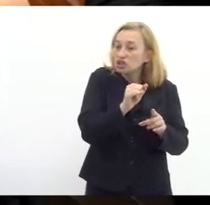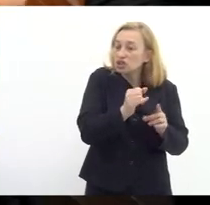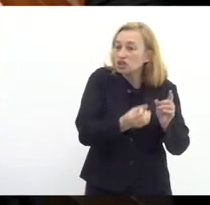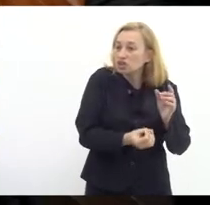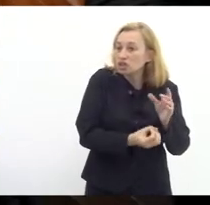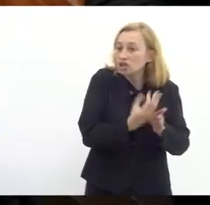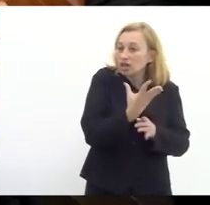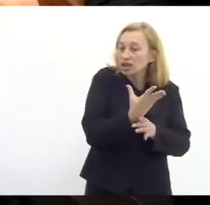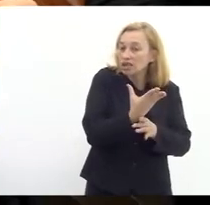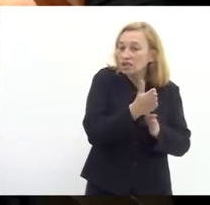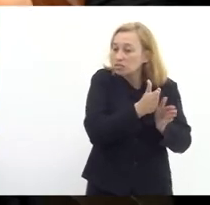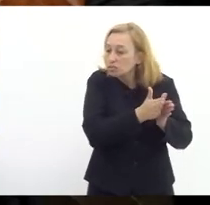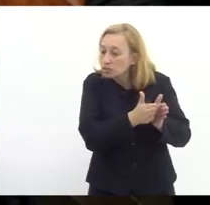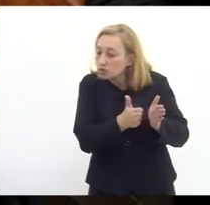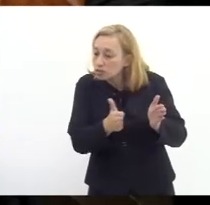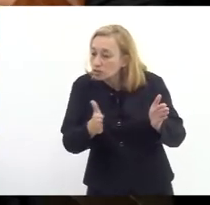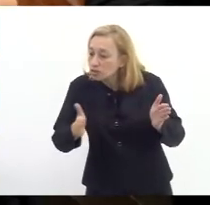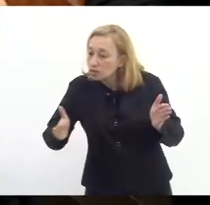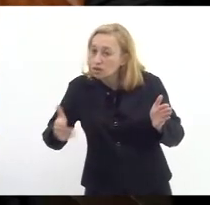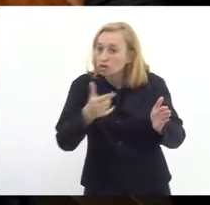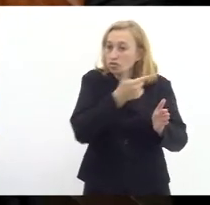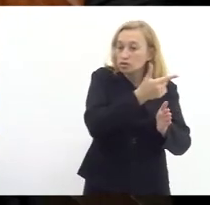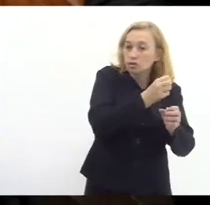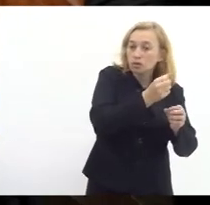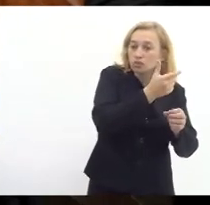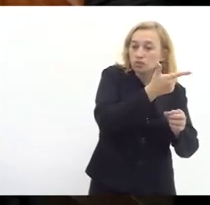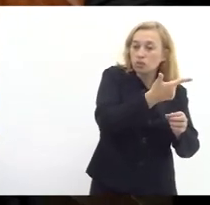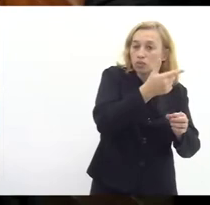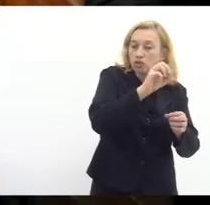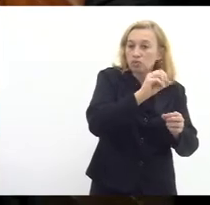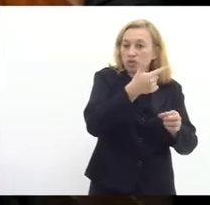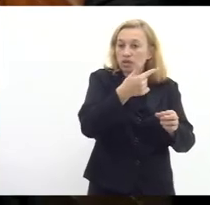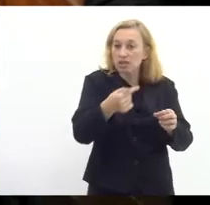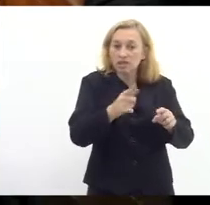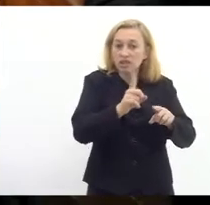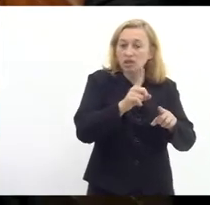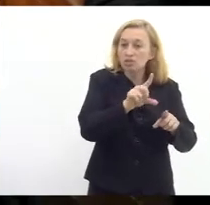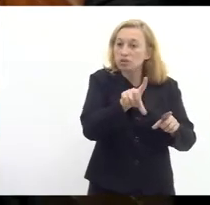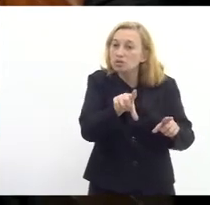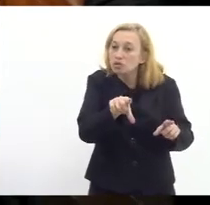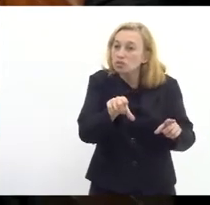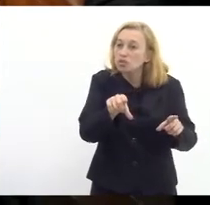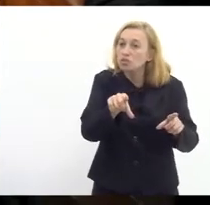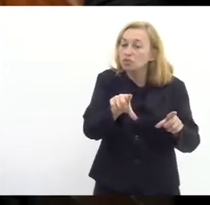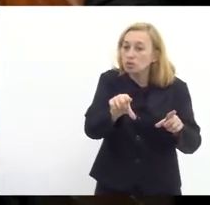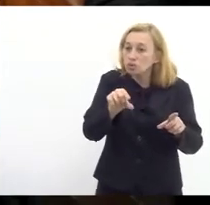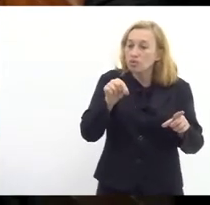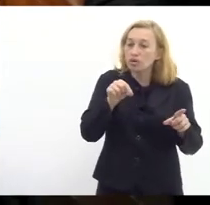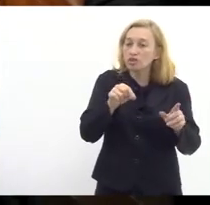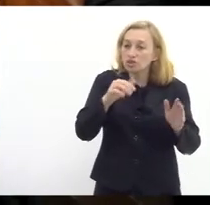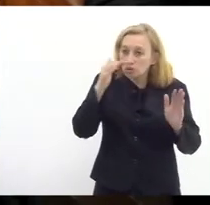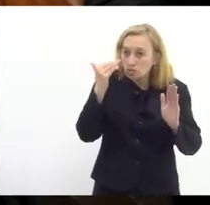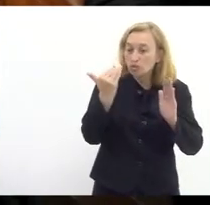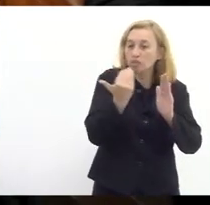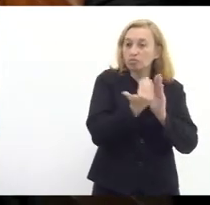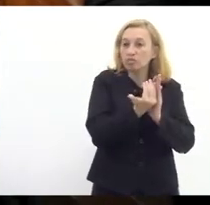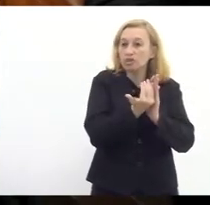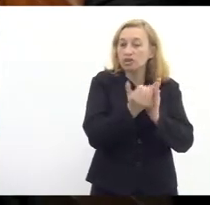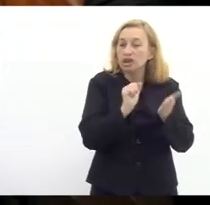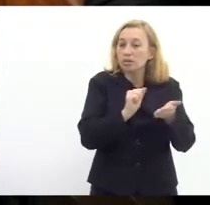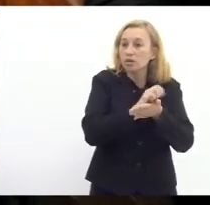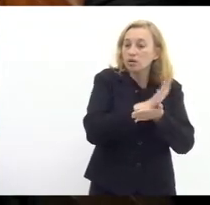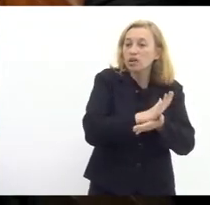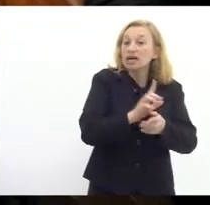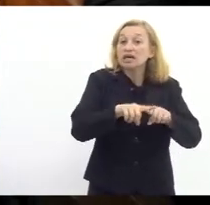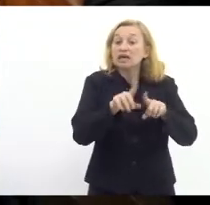do processo, 2017, e ela não traz a data da decisão que estabeleceu então, a multa. Doutor, então,